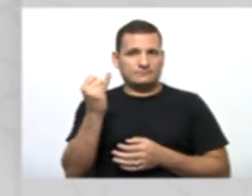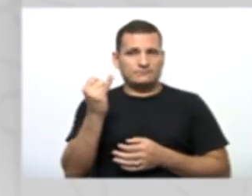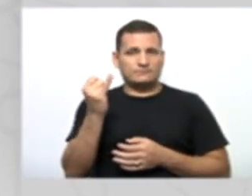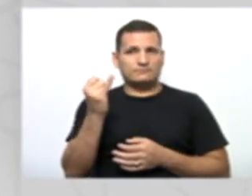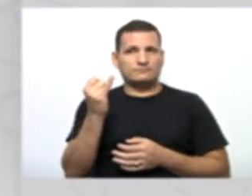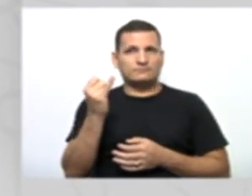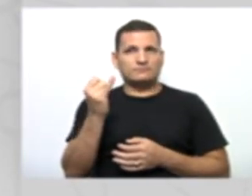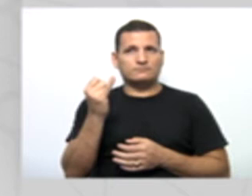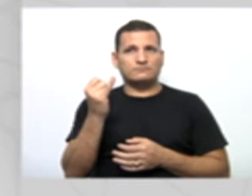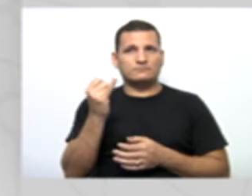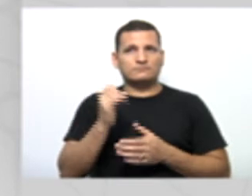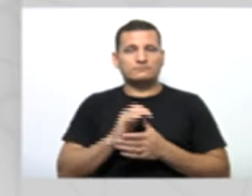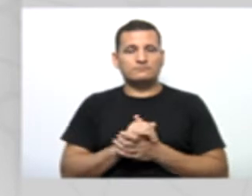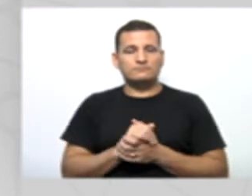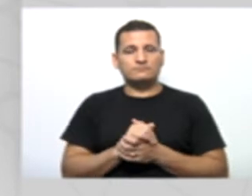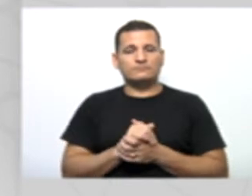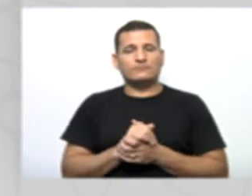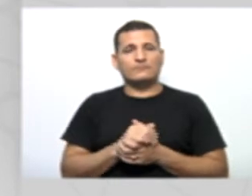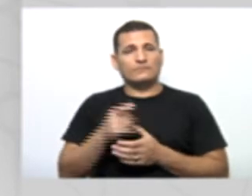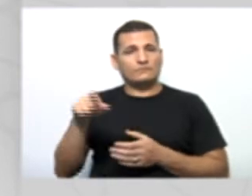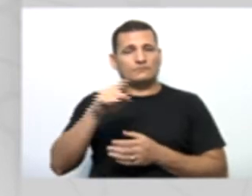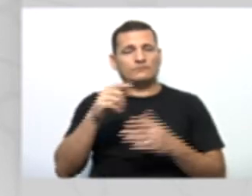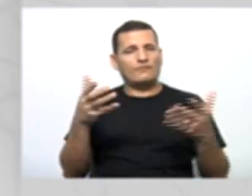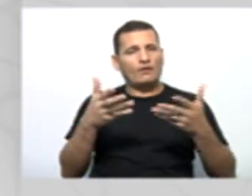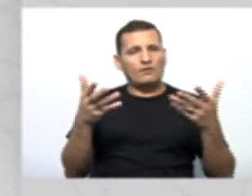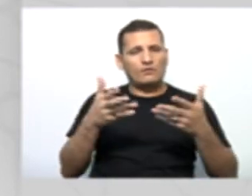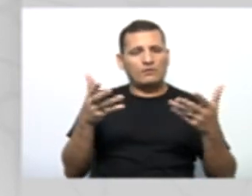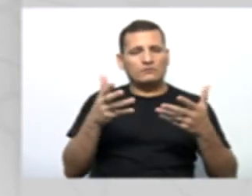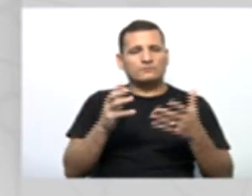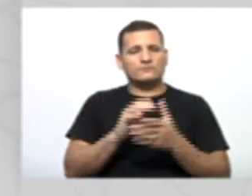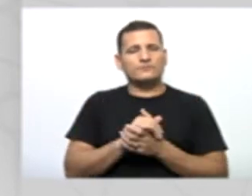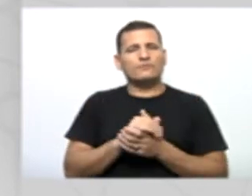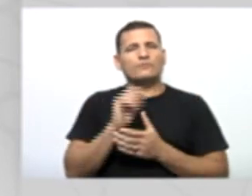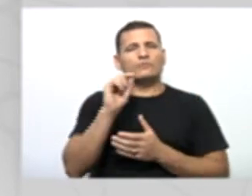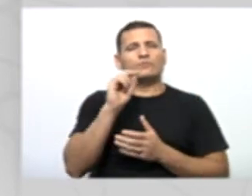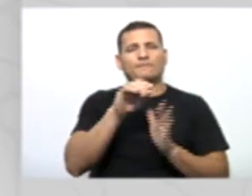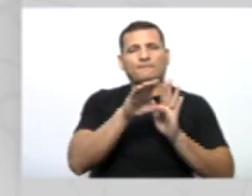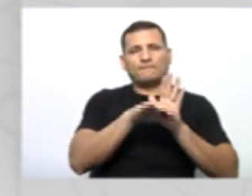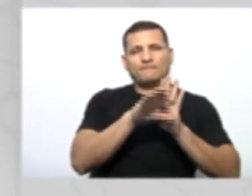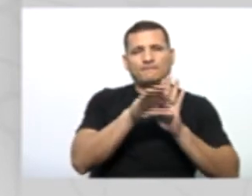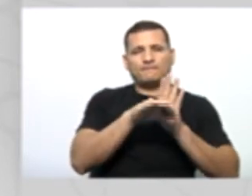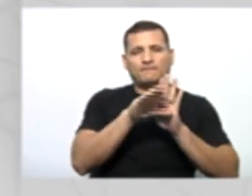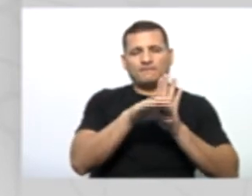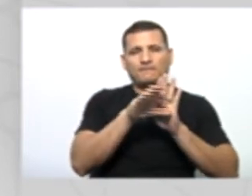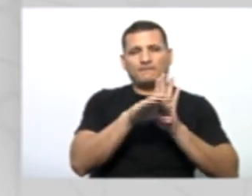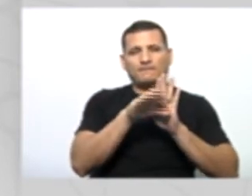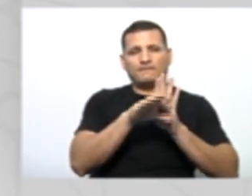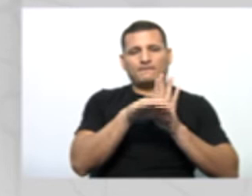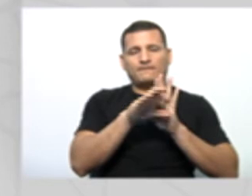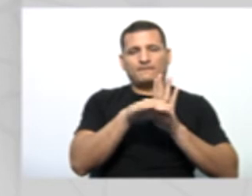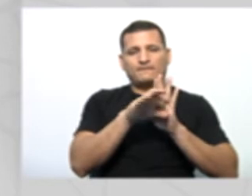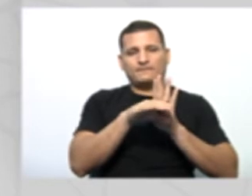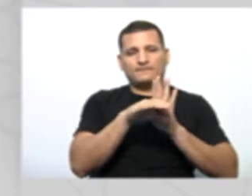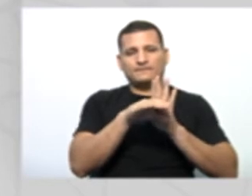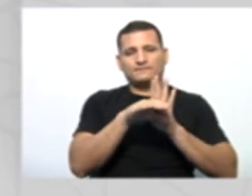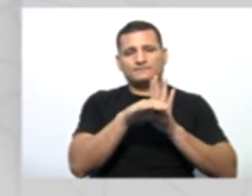Vocês vão fazer uma associação dos conceitos, associar